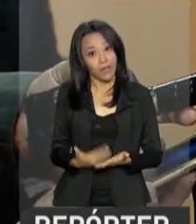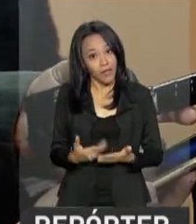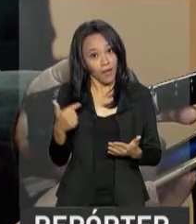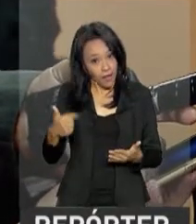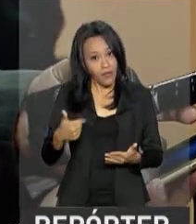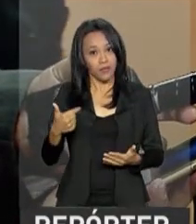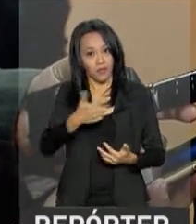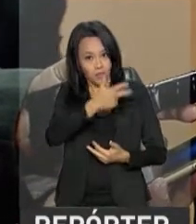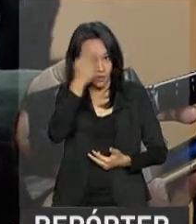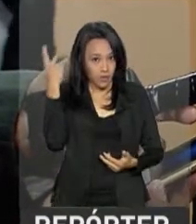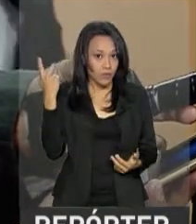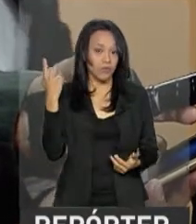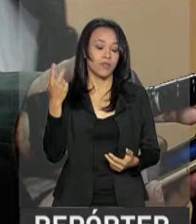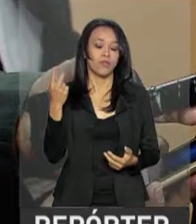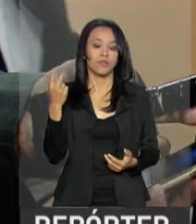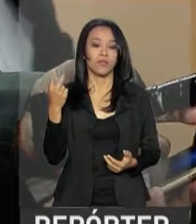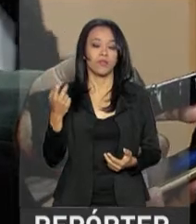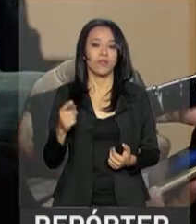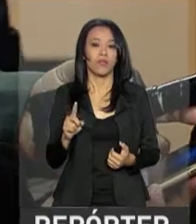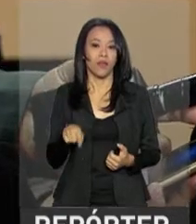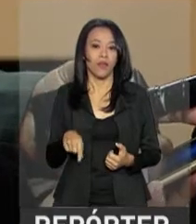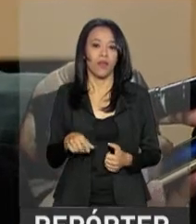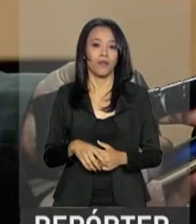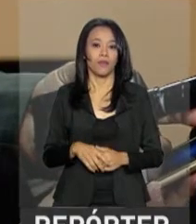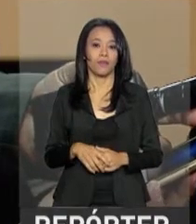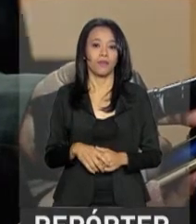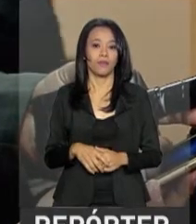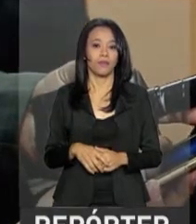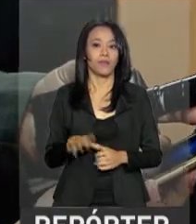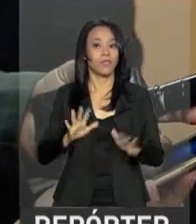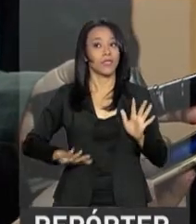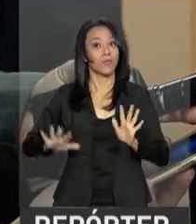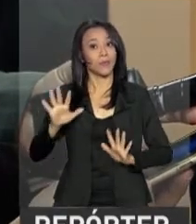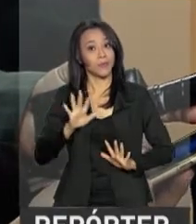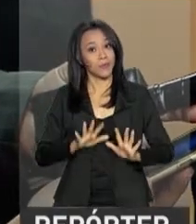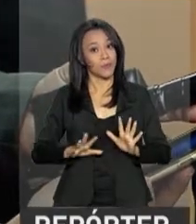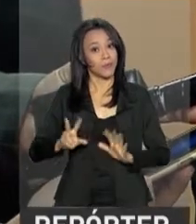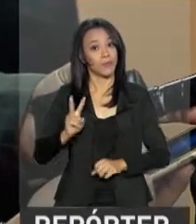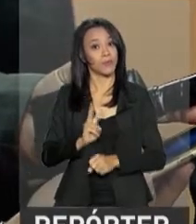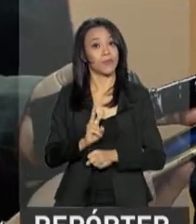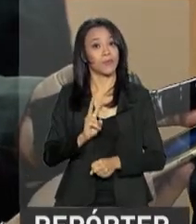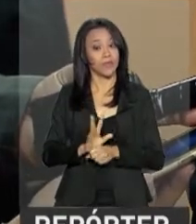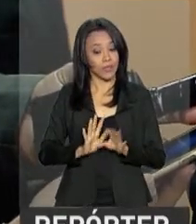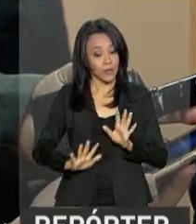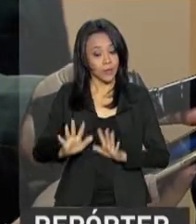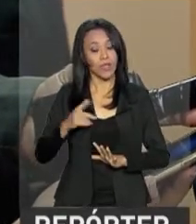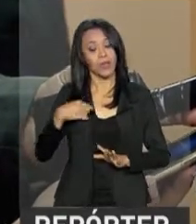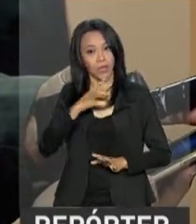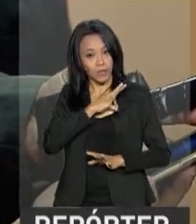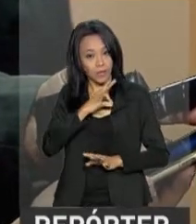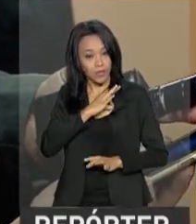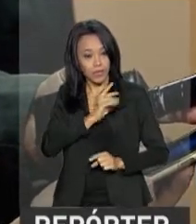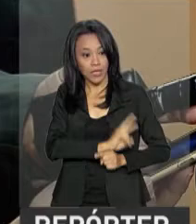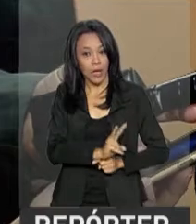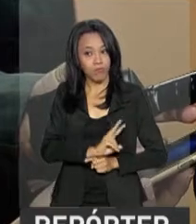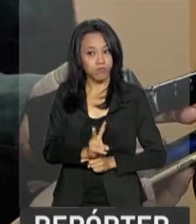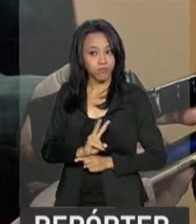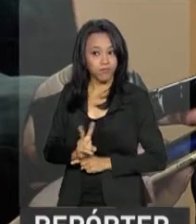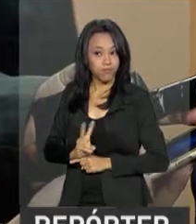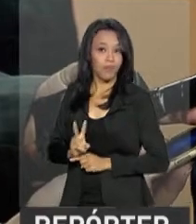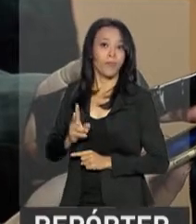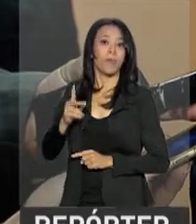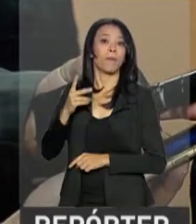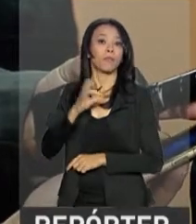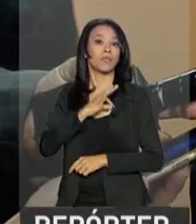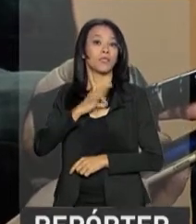estariam bem cuidadas digamos pelas polícias tanto da polícia da rússia